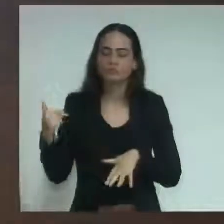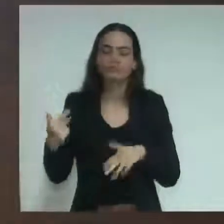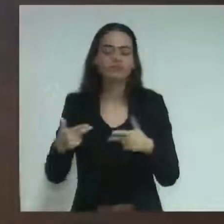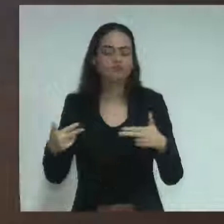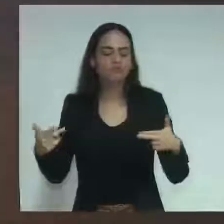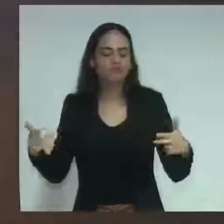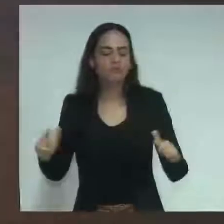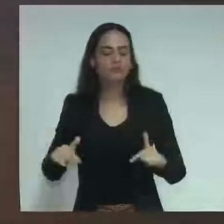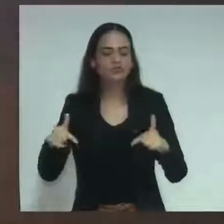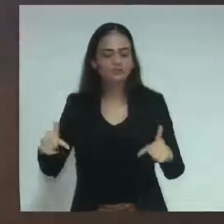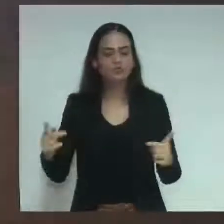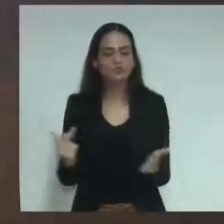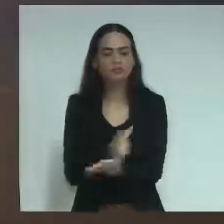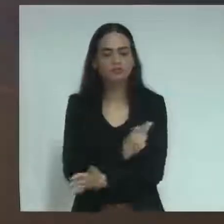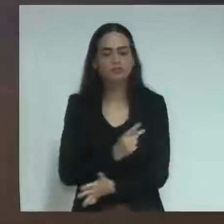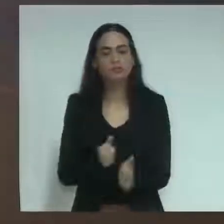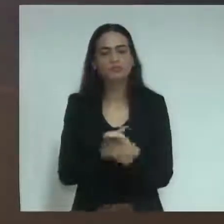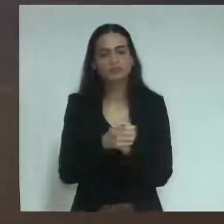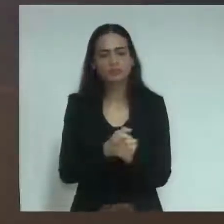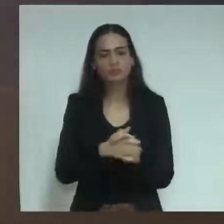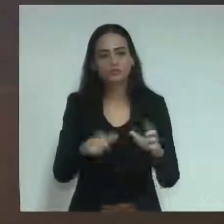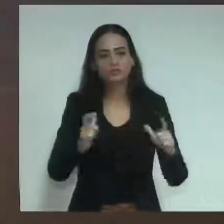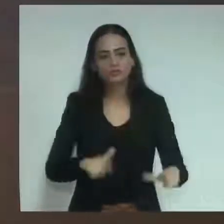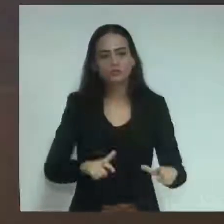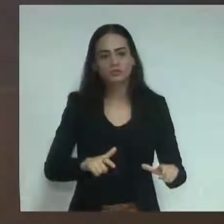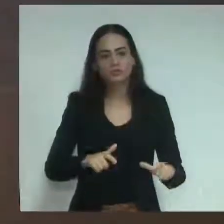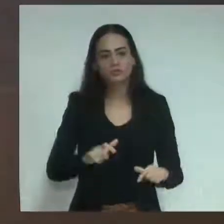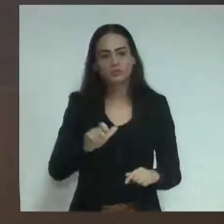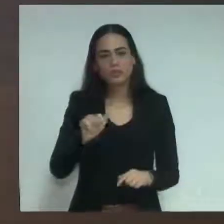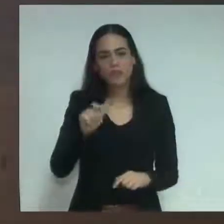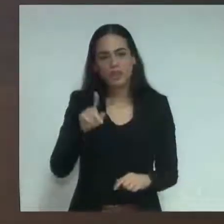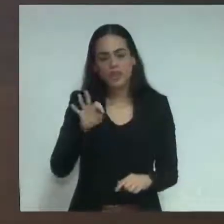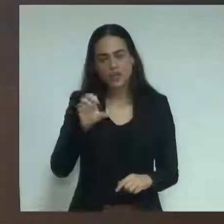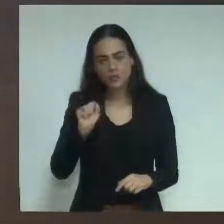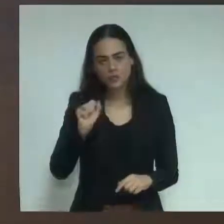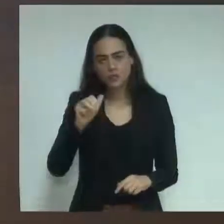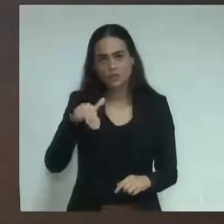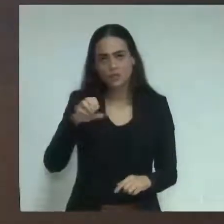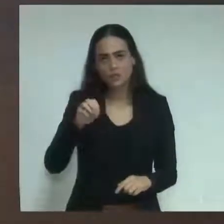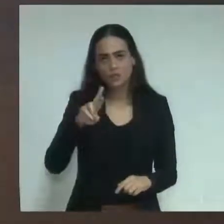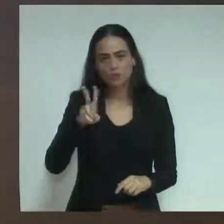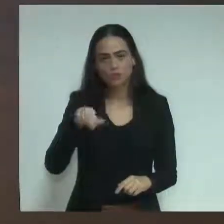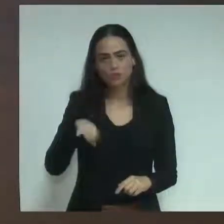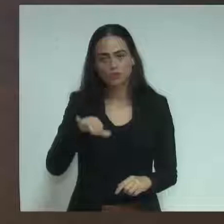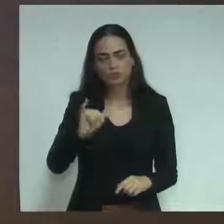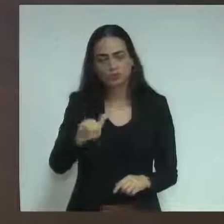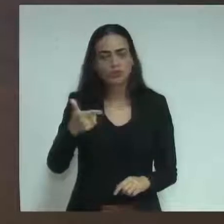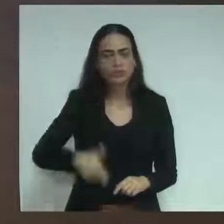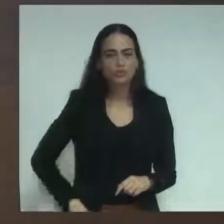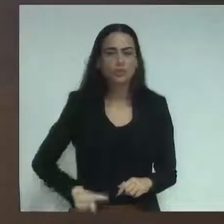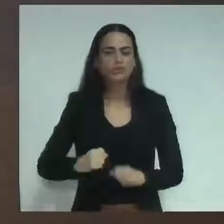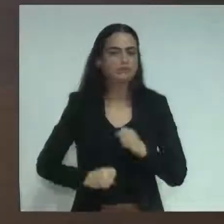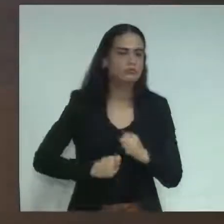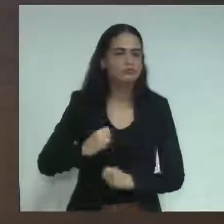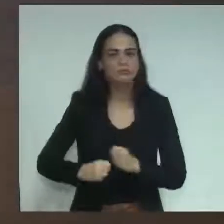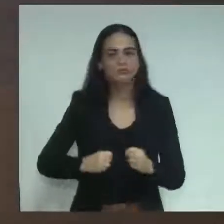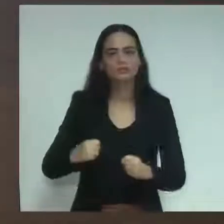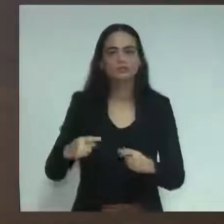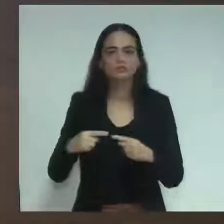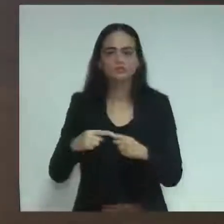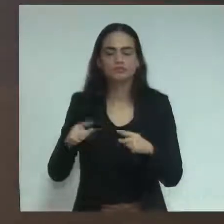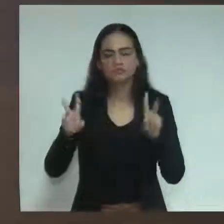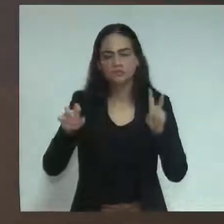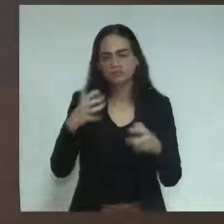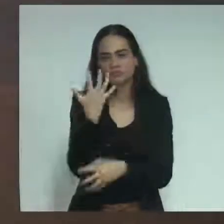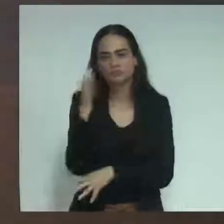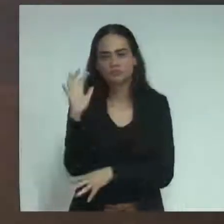parabéns, pessoal do Altos do Morumbi, a Associação de Moradores, mais uma vez, realizou a caminhada ecológica, esse ano em parceria com o pessoal